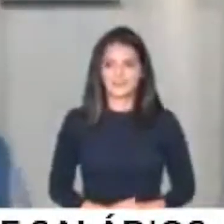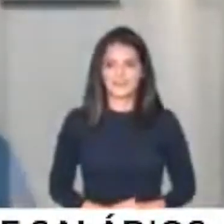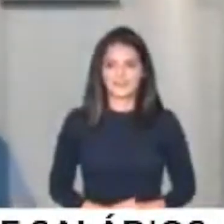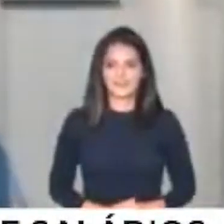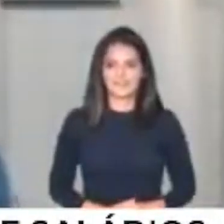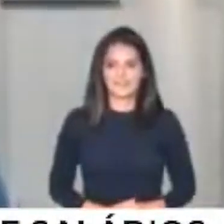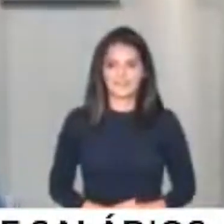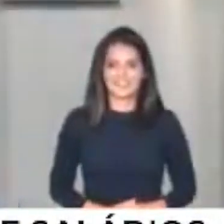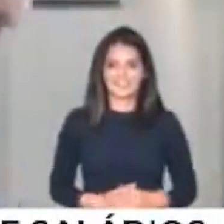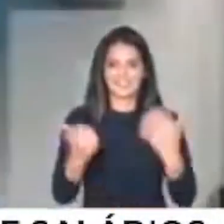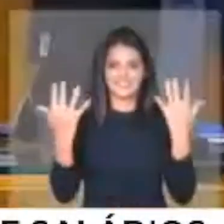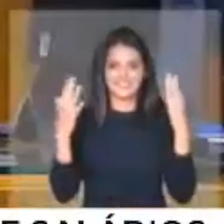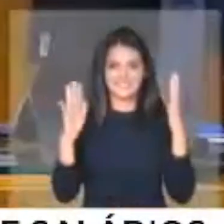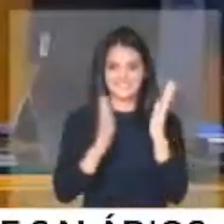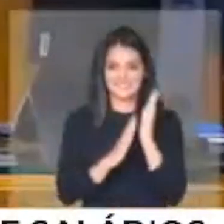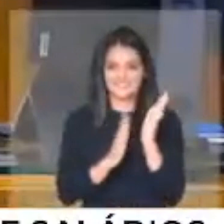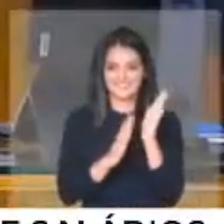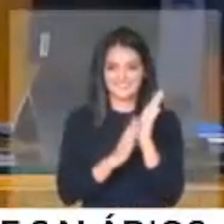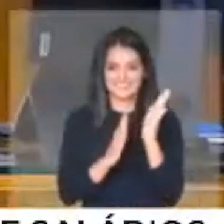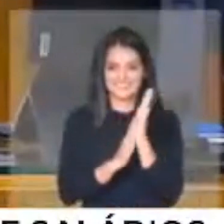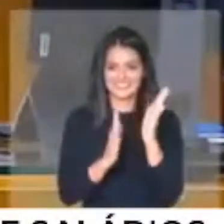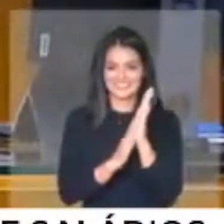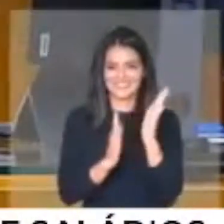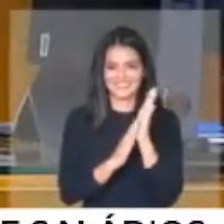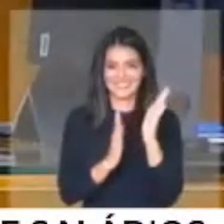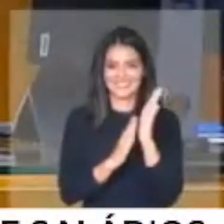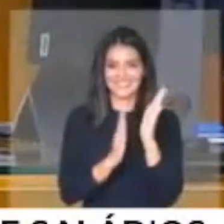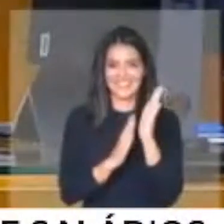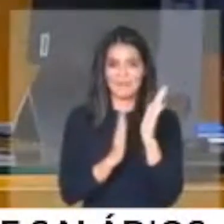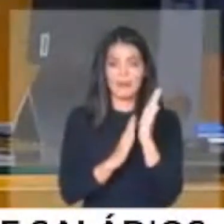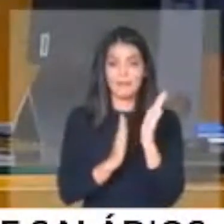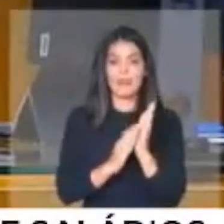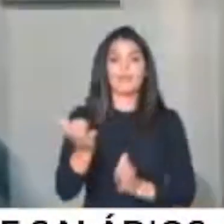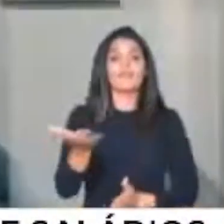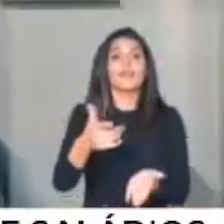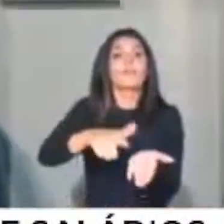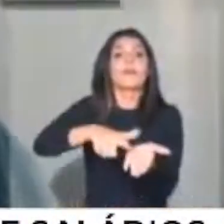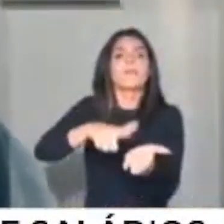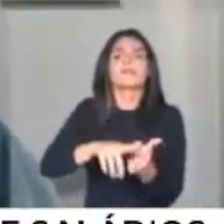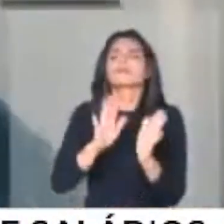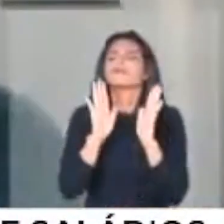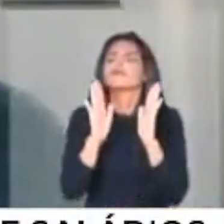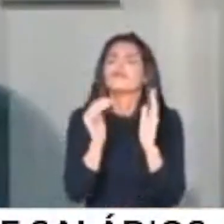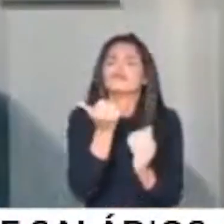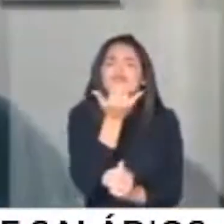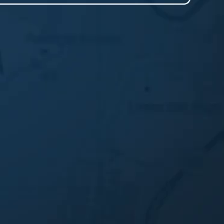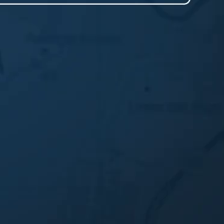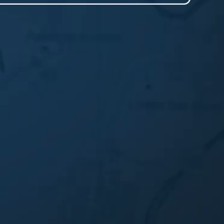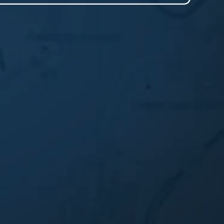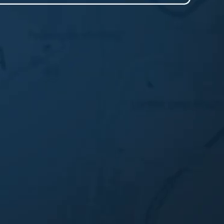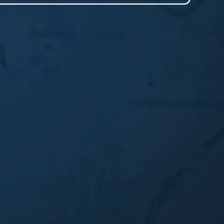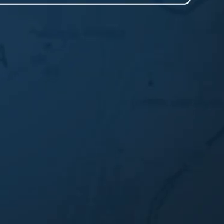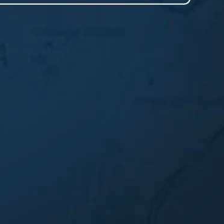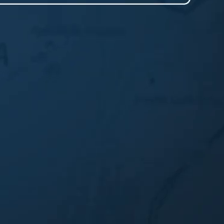presidente. Senhor presidente, um milhão de desculpas pela informalidade.